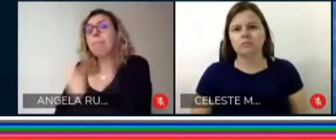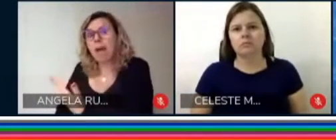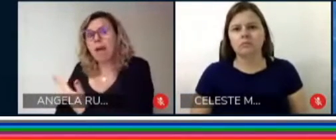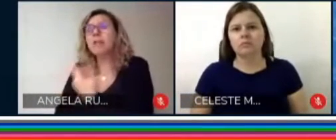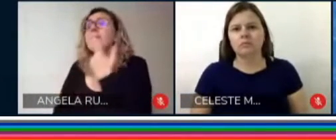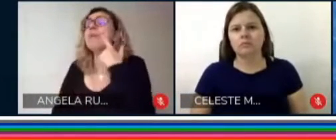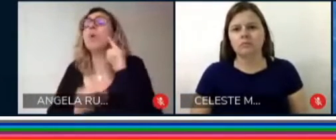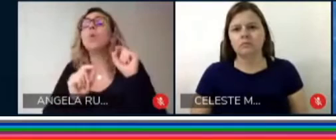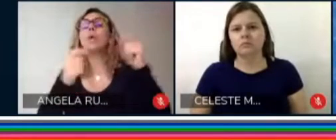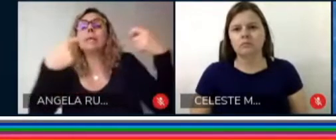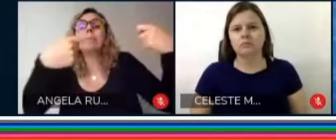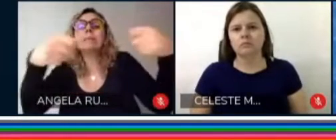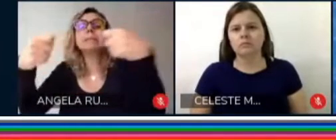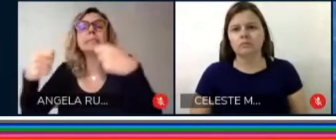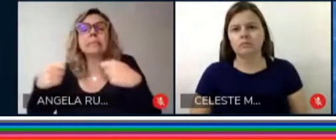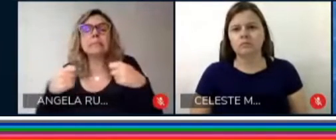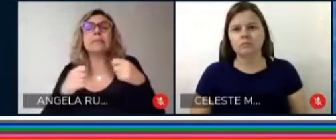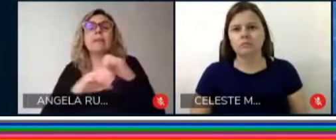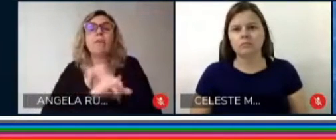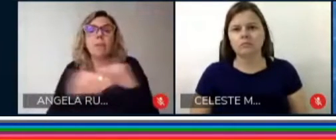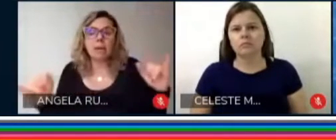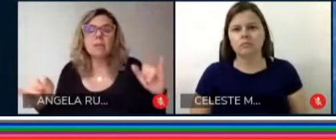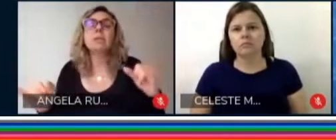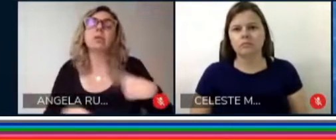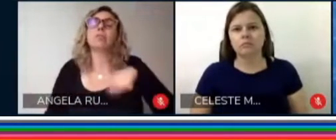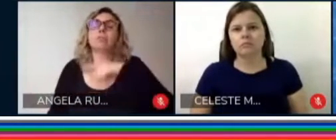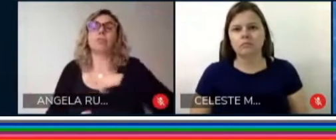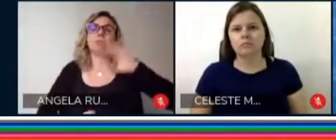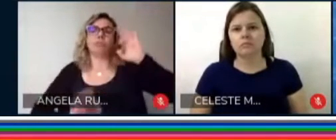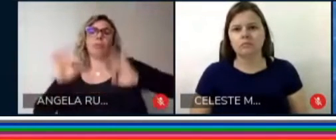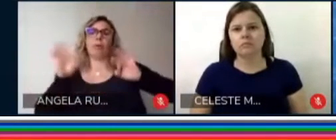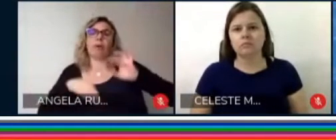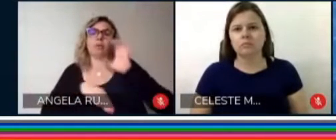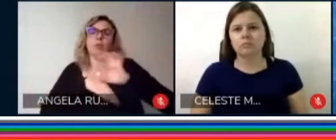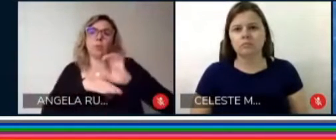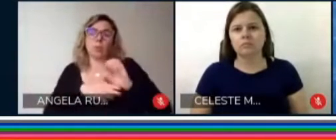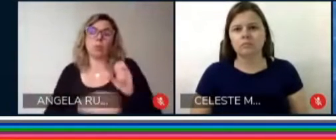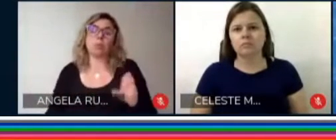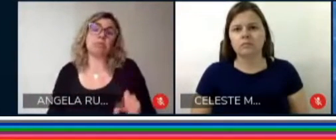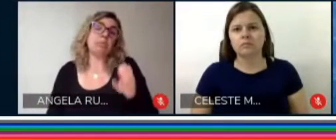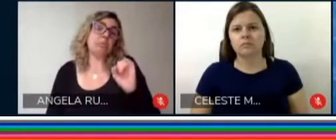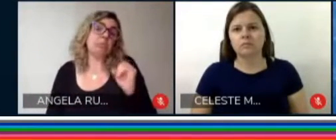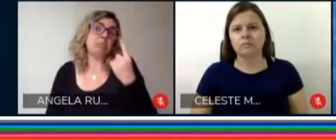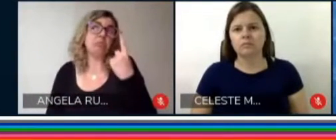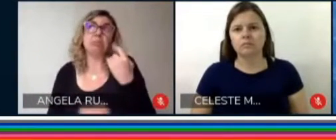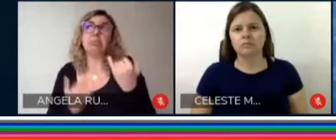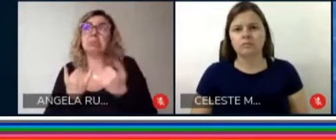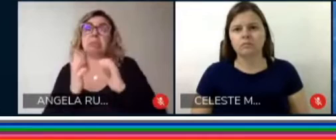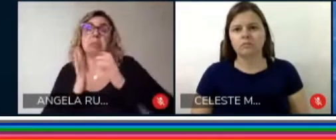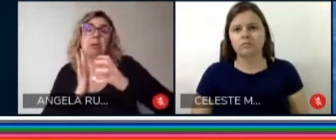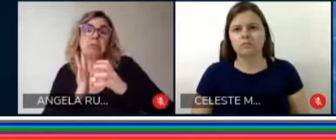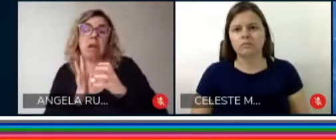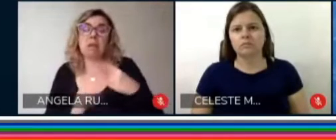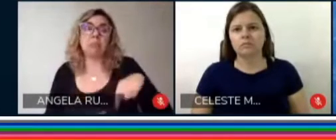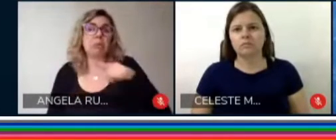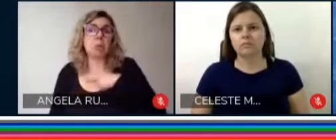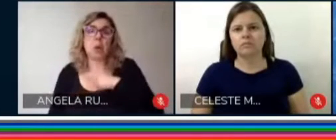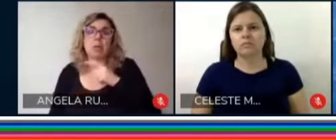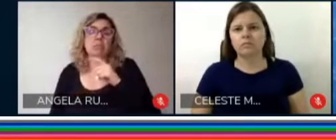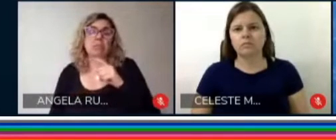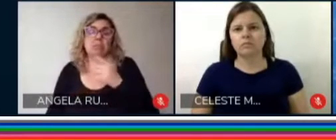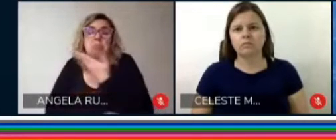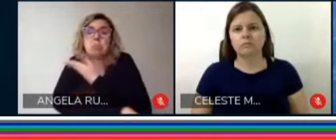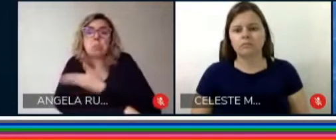identificação da necessidade de informação, né, dos usuários. Então, se lá pelas tantas uma base de dados com a qual a gente não